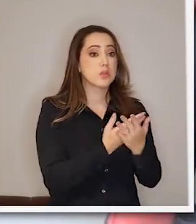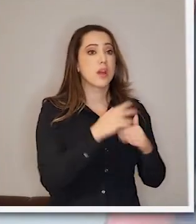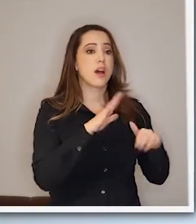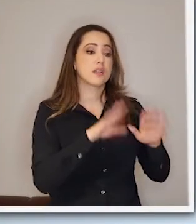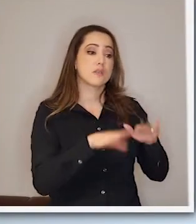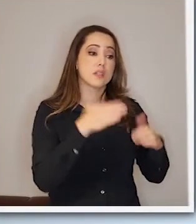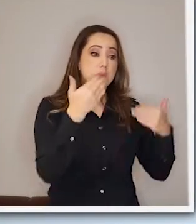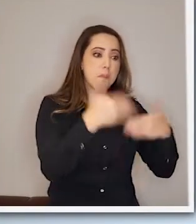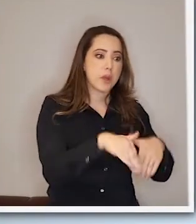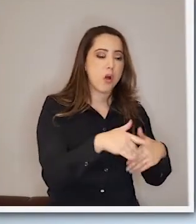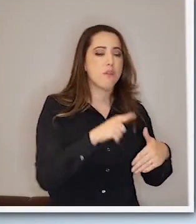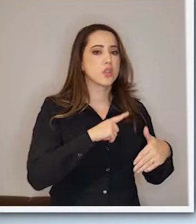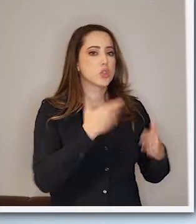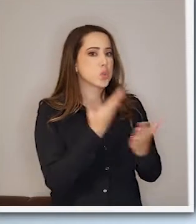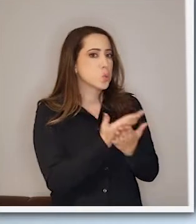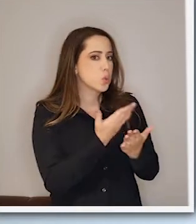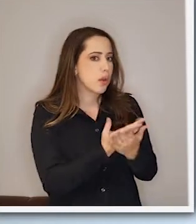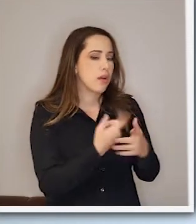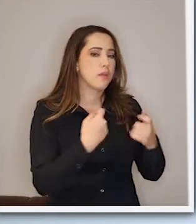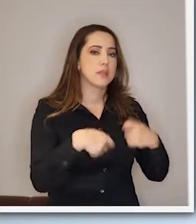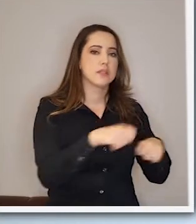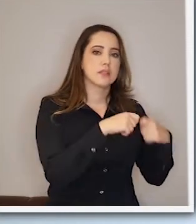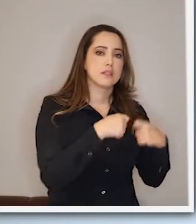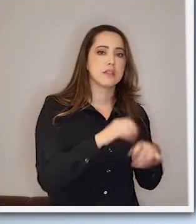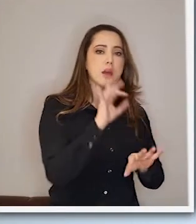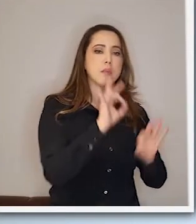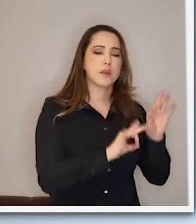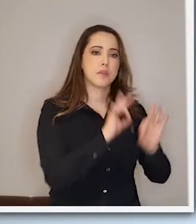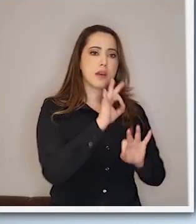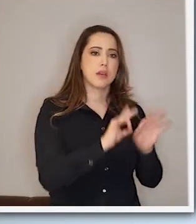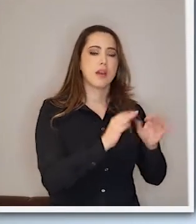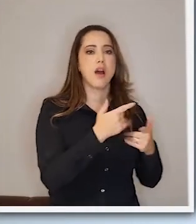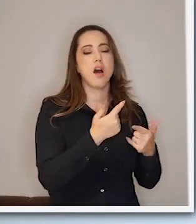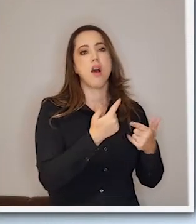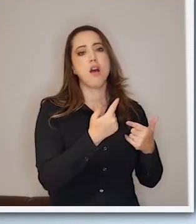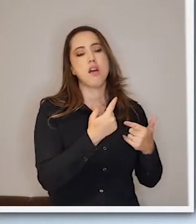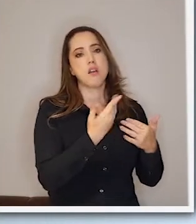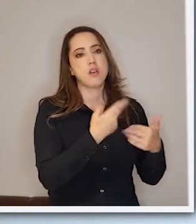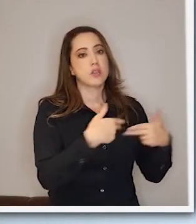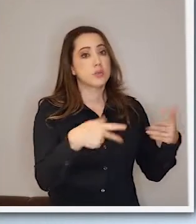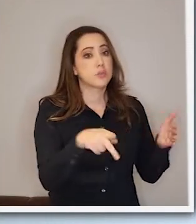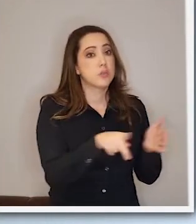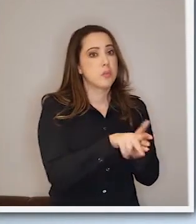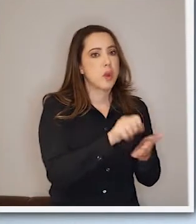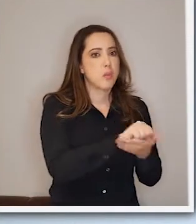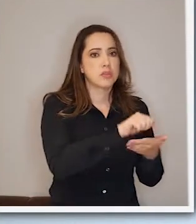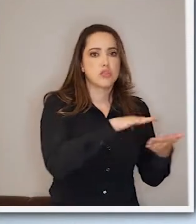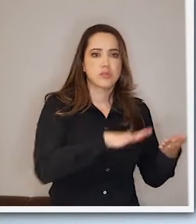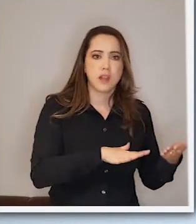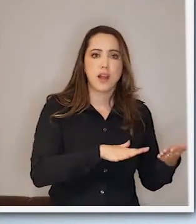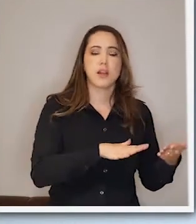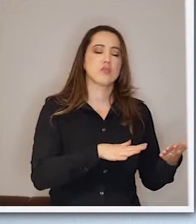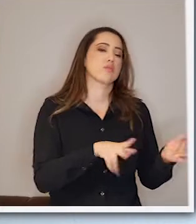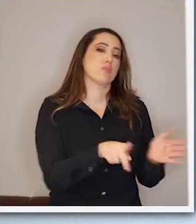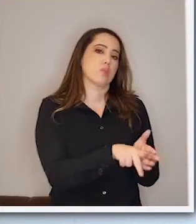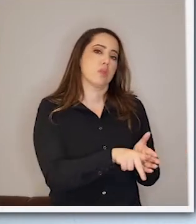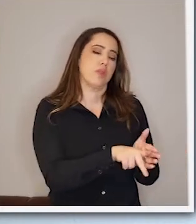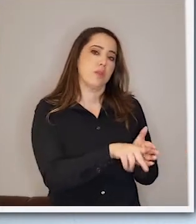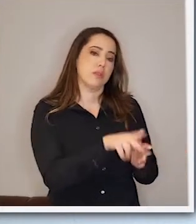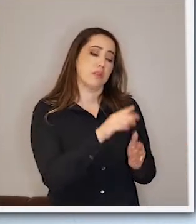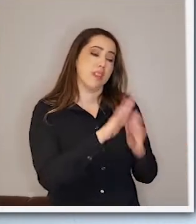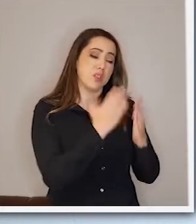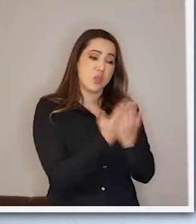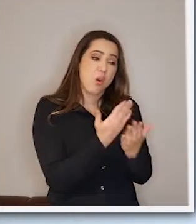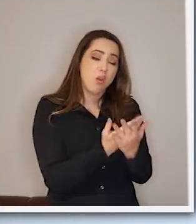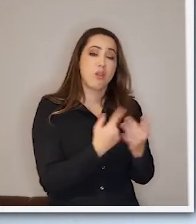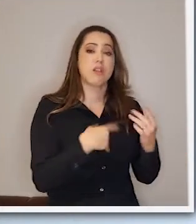prova, ou tinha que estudar preparar algum trabalho que a professora ou o professor haviam passado. Então, foi uma